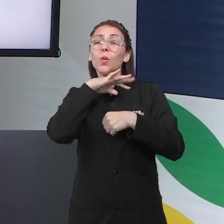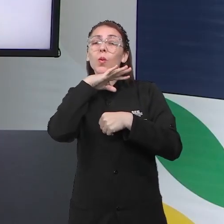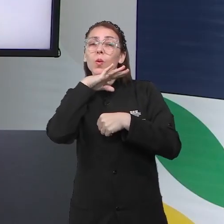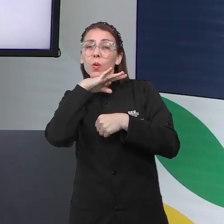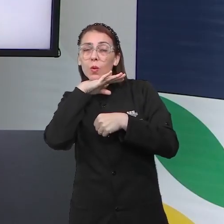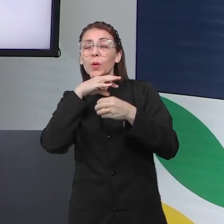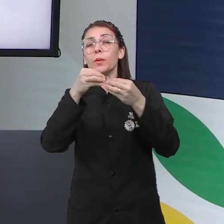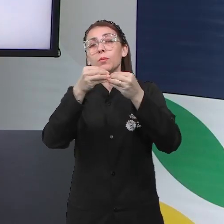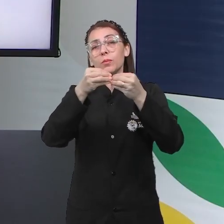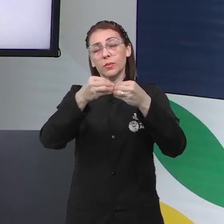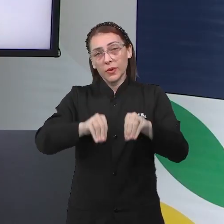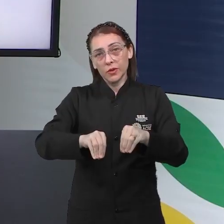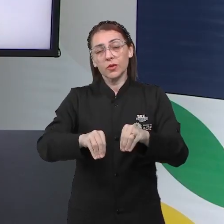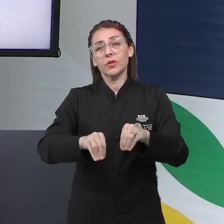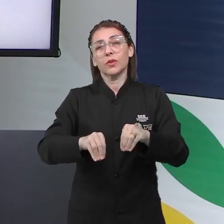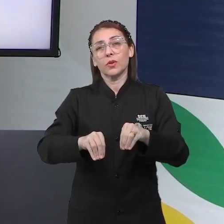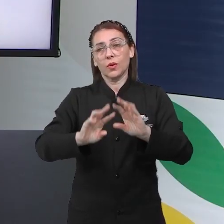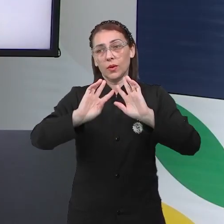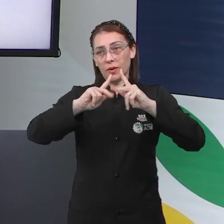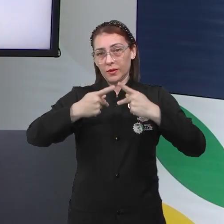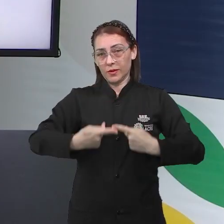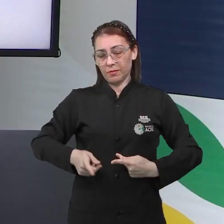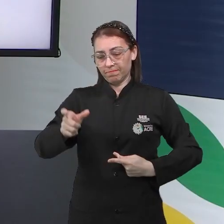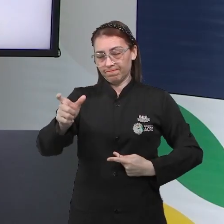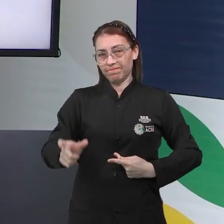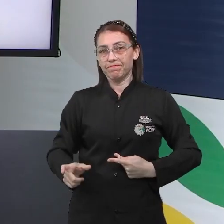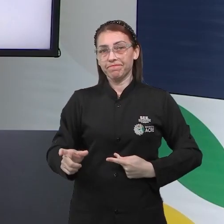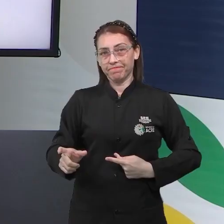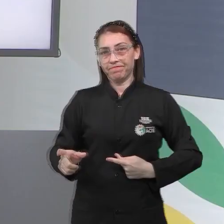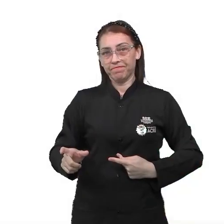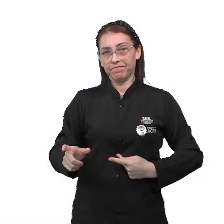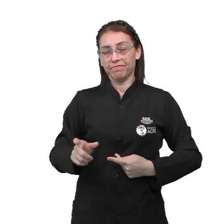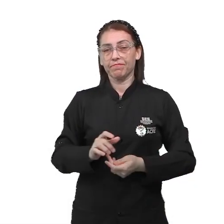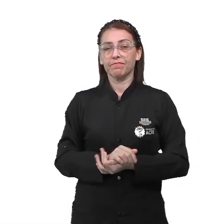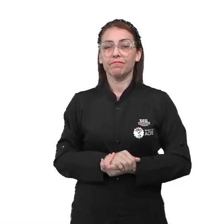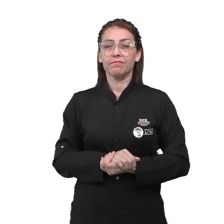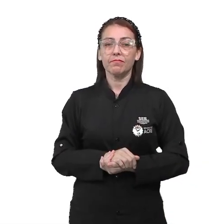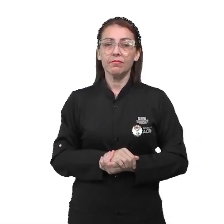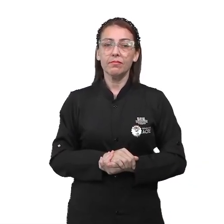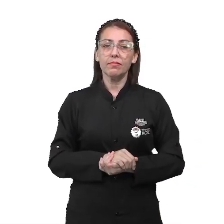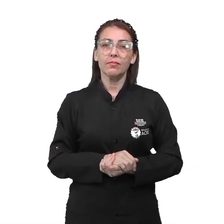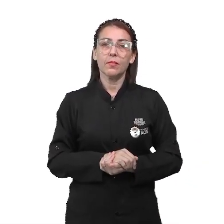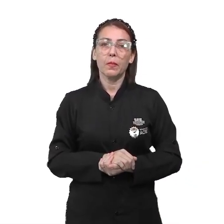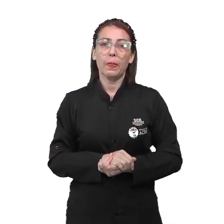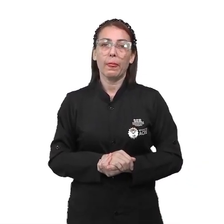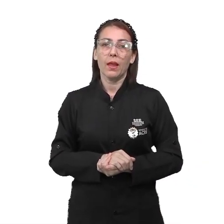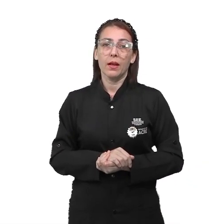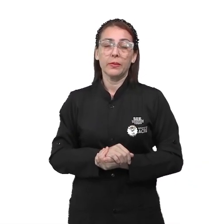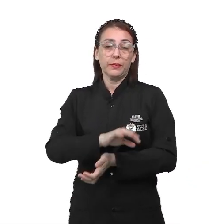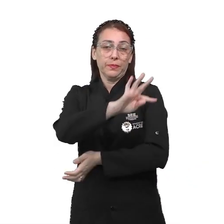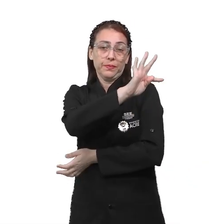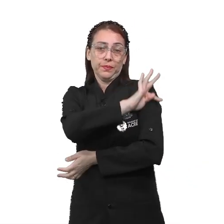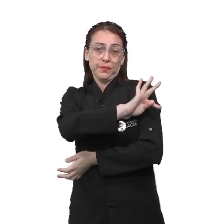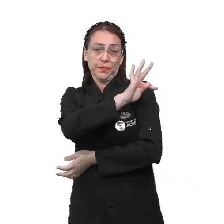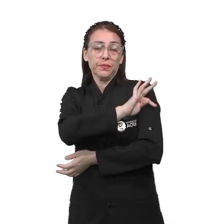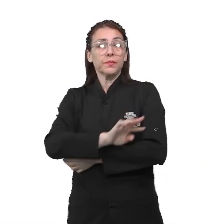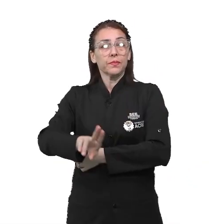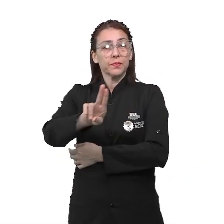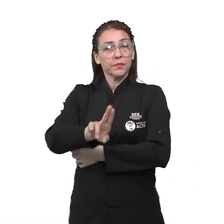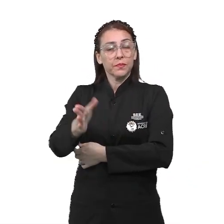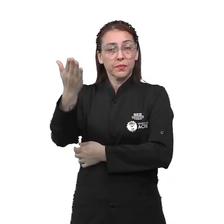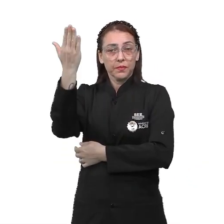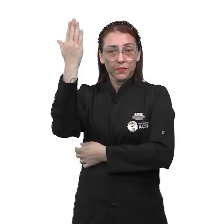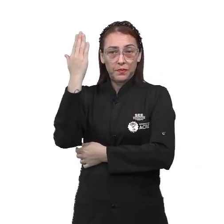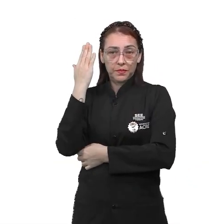isso e prejudicando o ser humano, o próprio ser humano. Então, pessoal, essas técnicas rudimentares